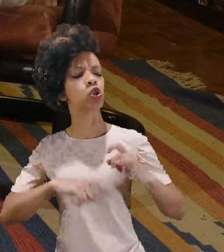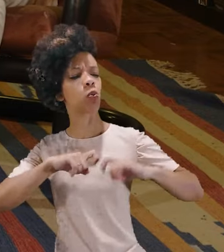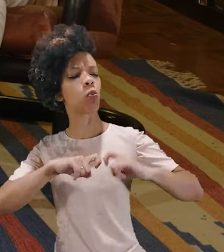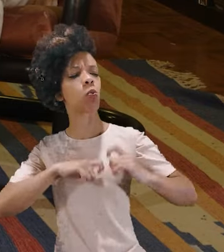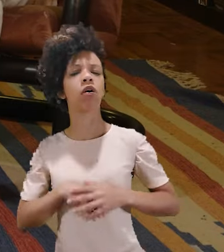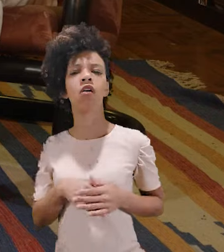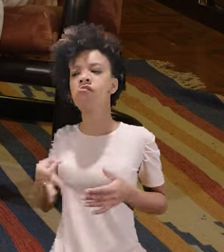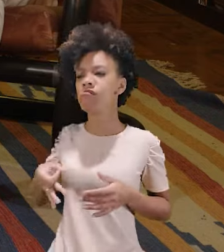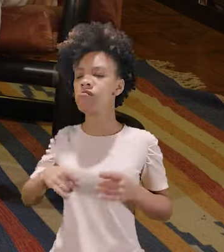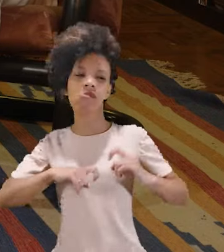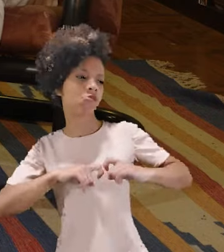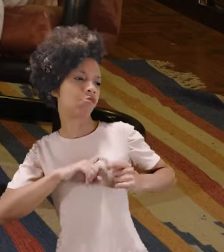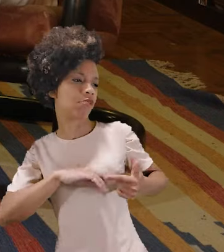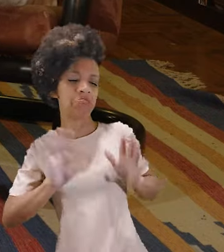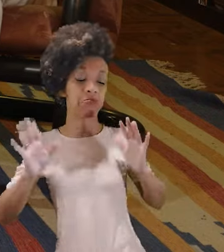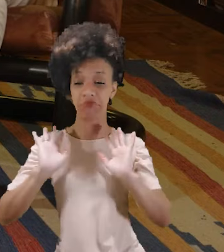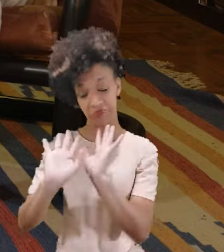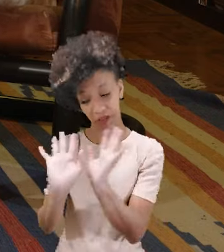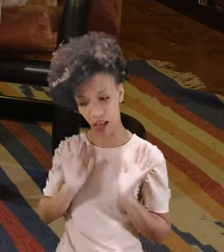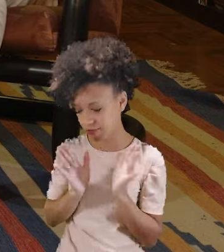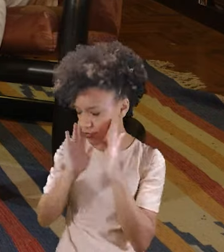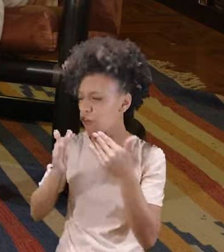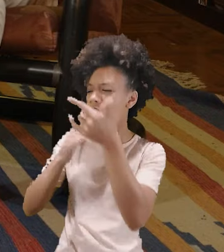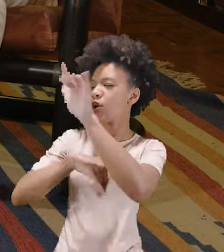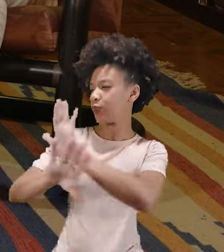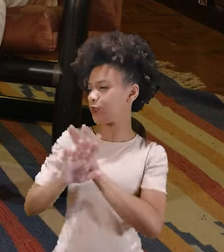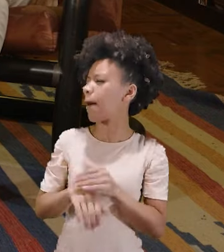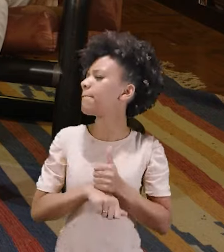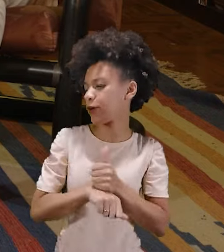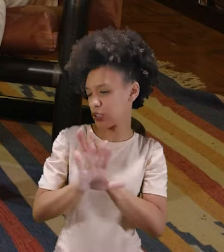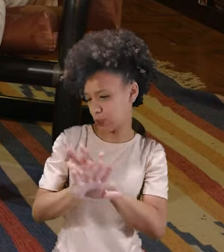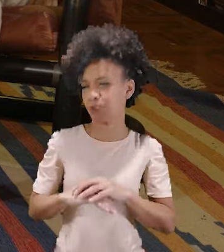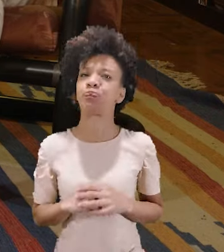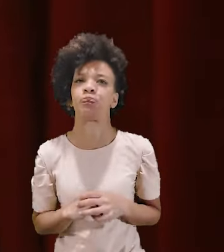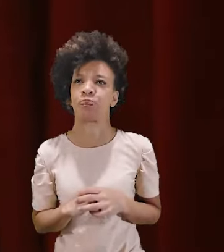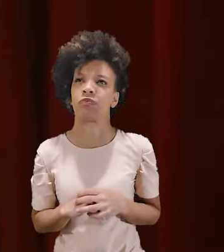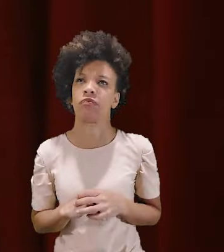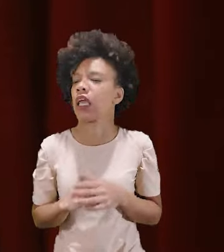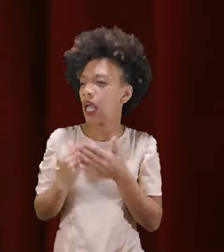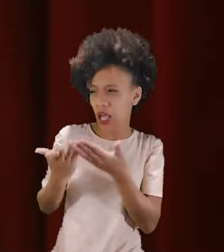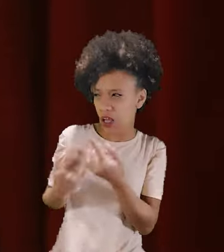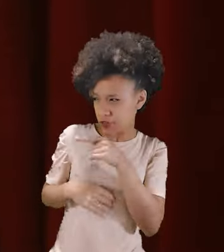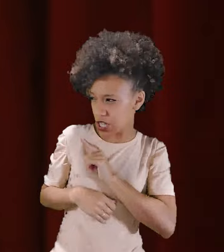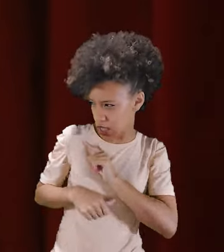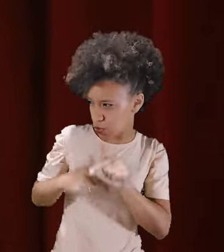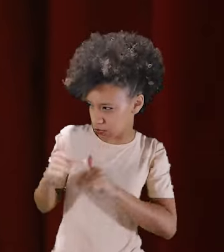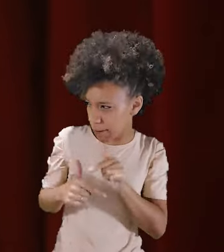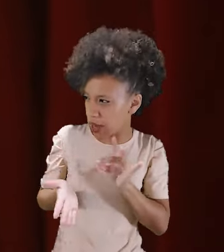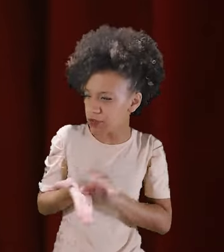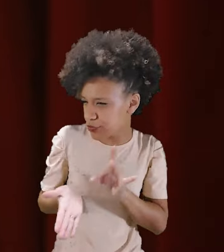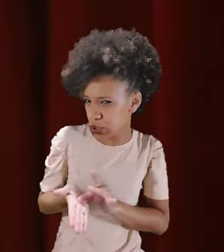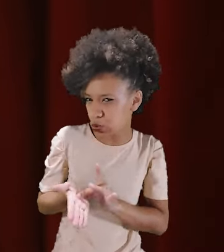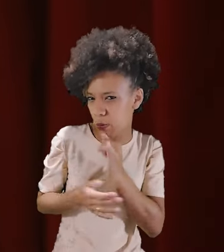continuo retro odeia cada um é aquela não vou para esse lugar vou falar uma coisa da profissão tá se você tem um